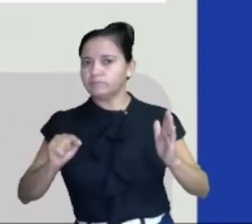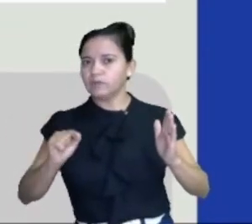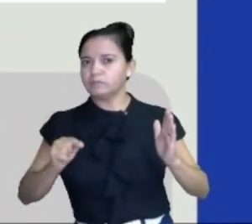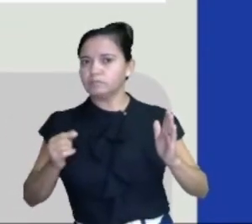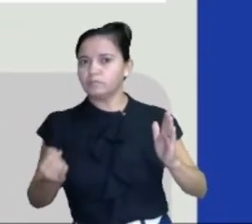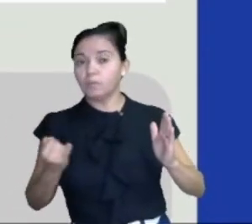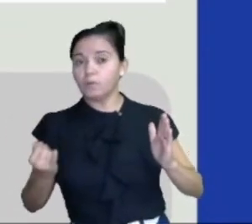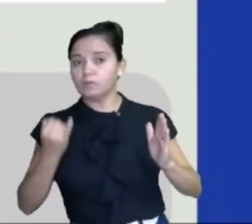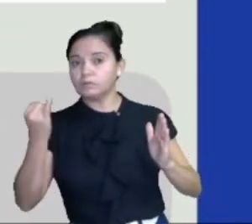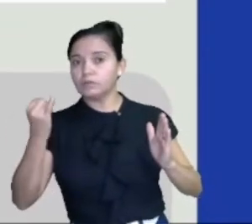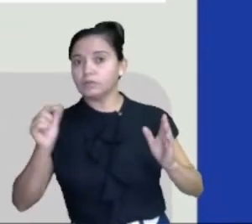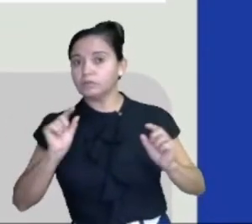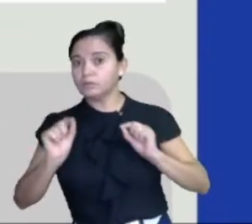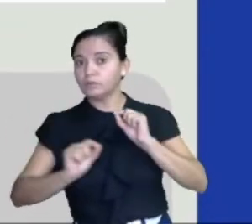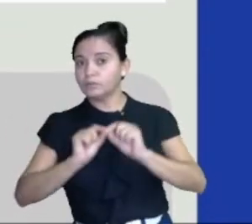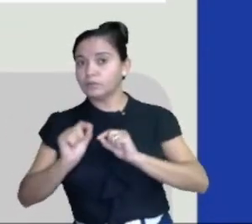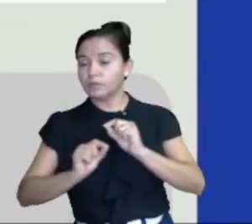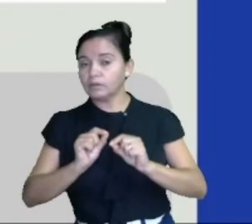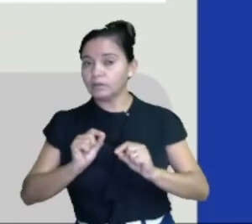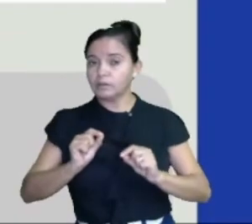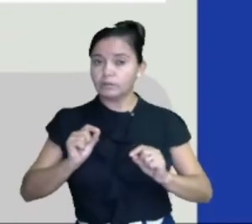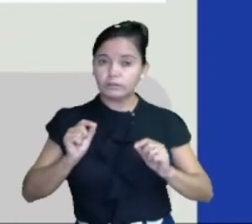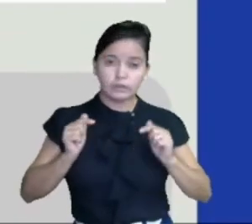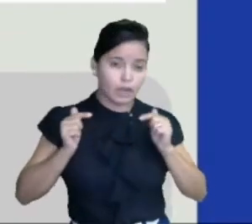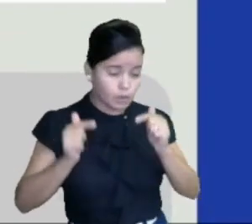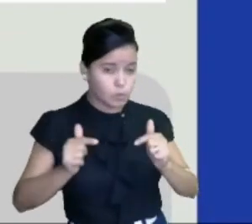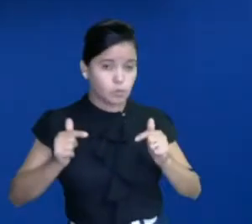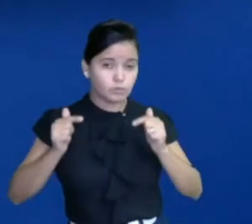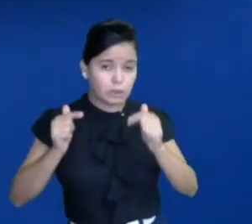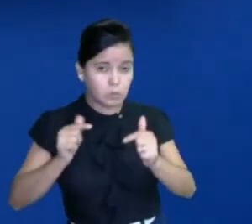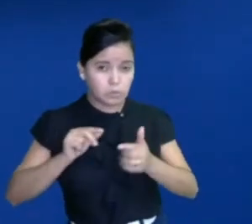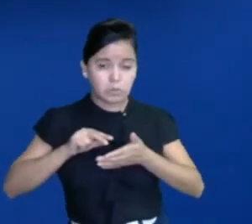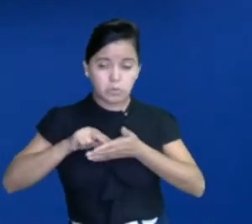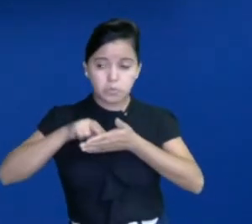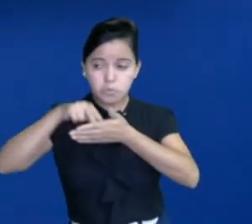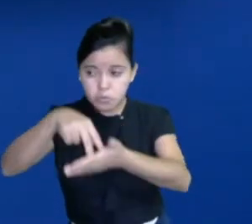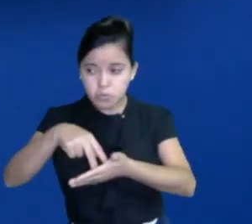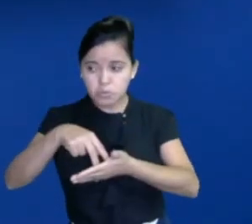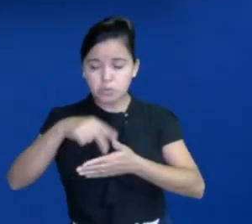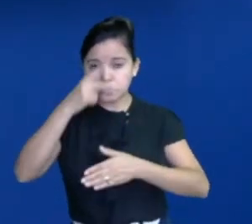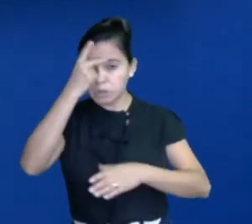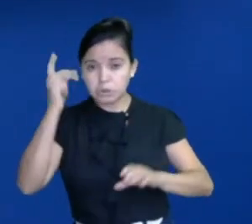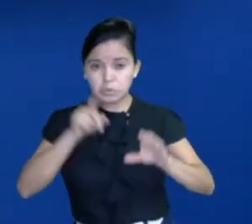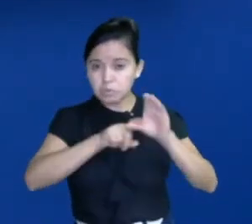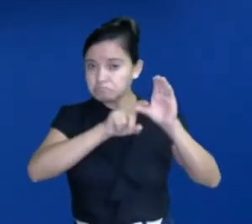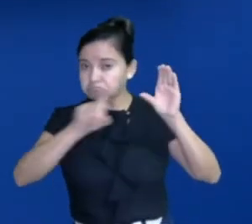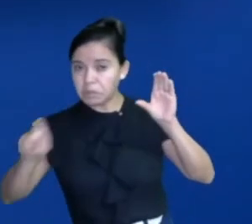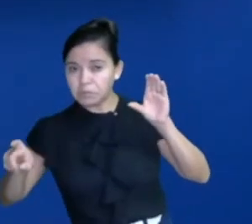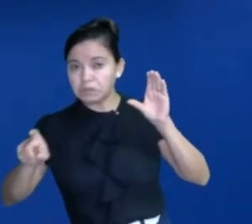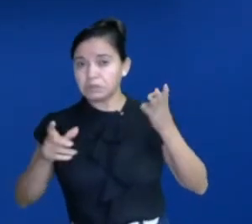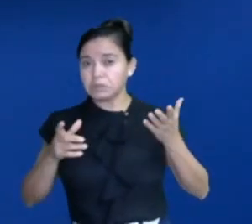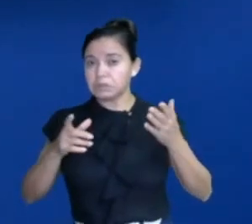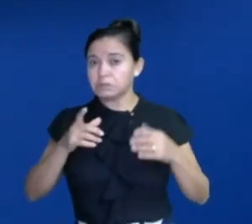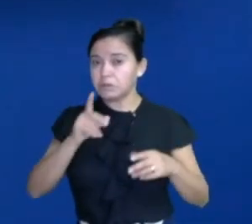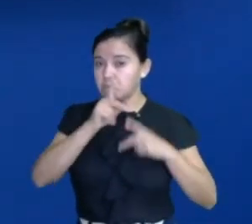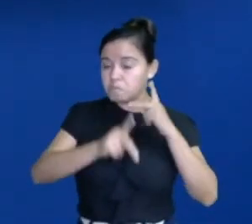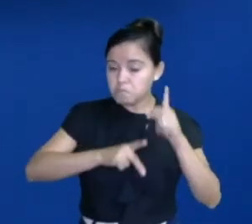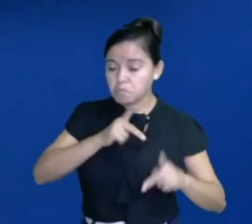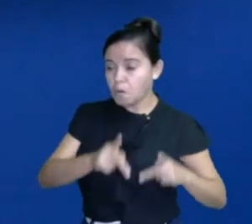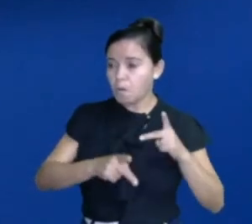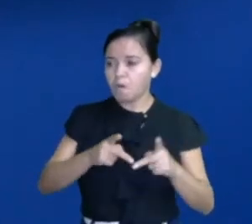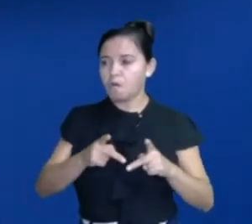marcado pelas lutas de independência, pelas lutas de emancipação dos